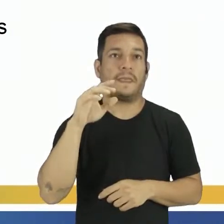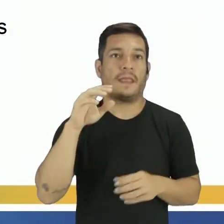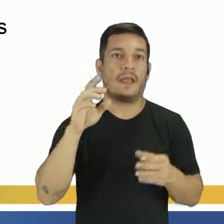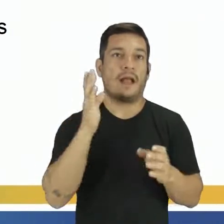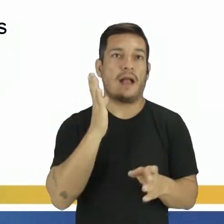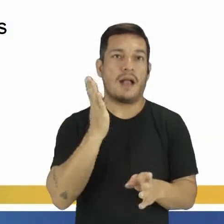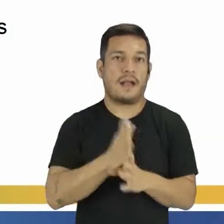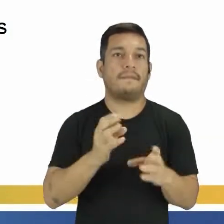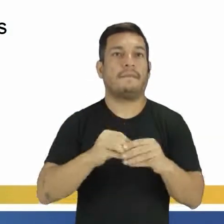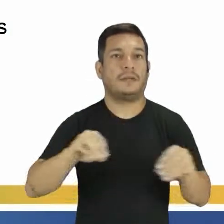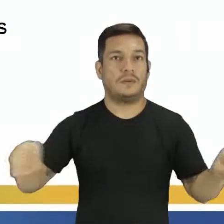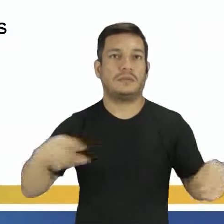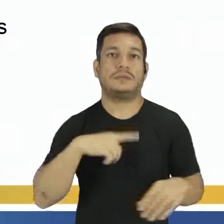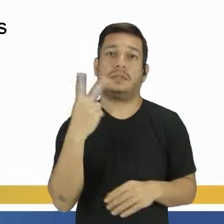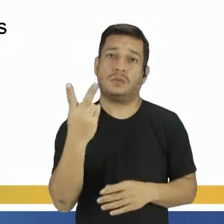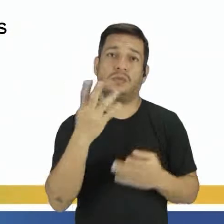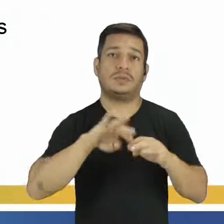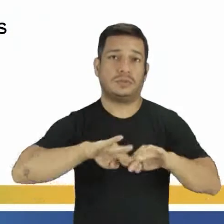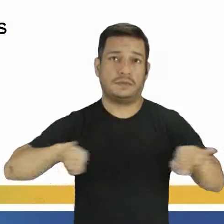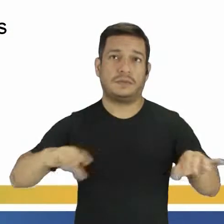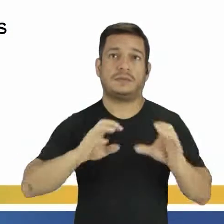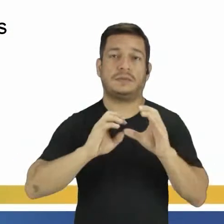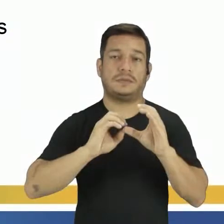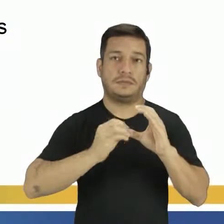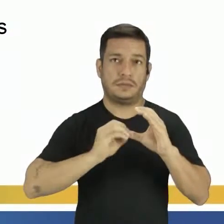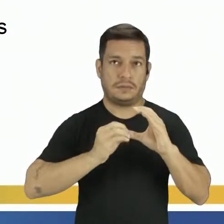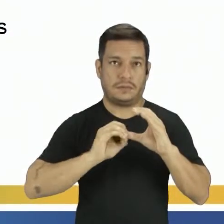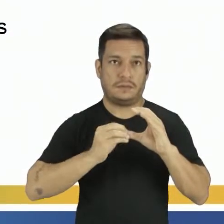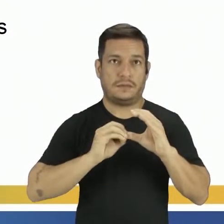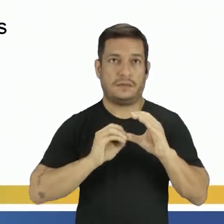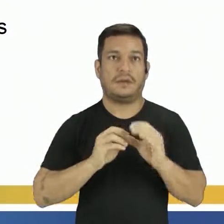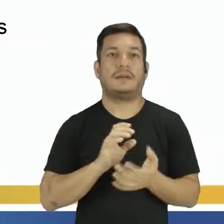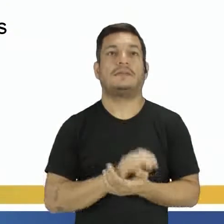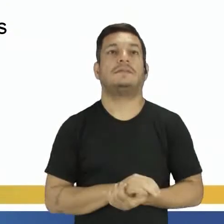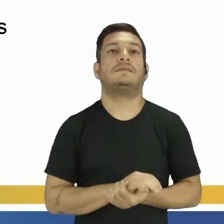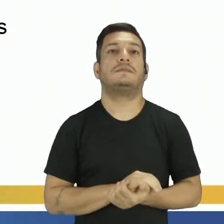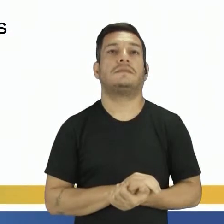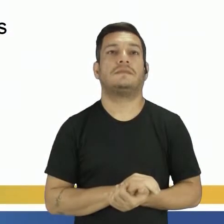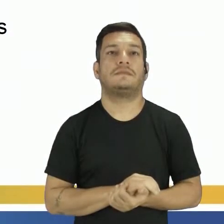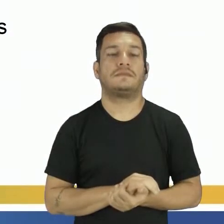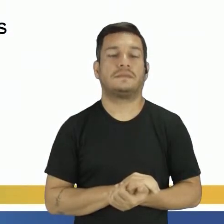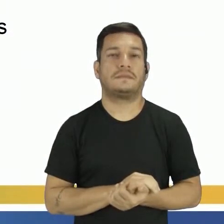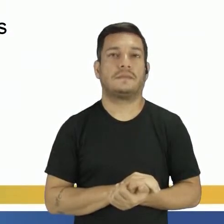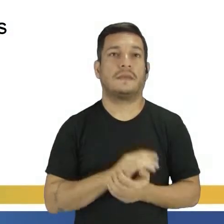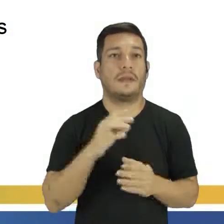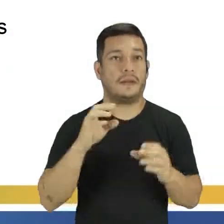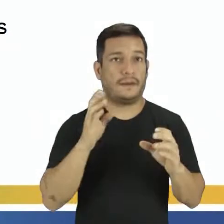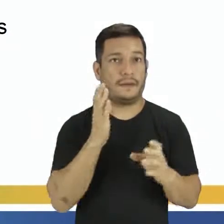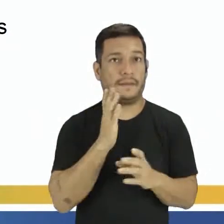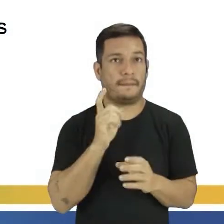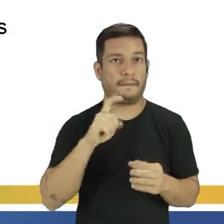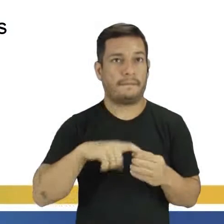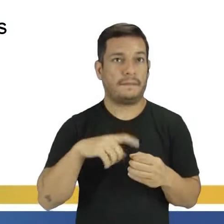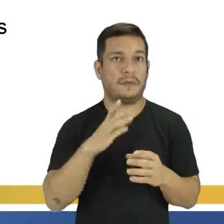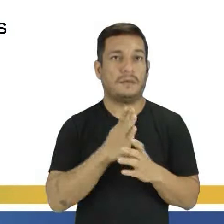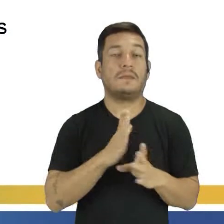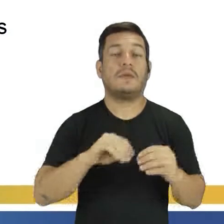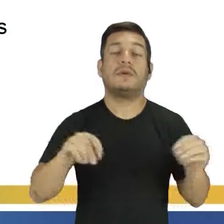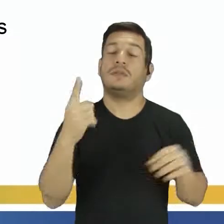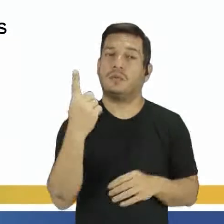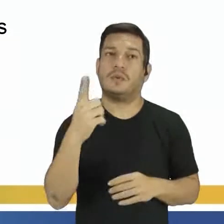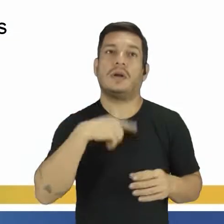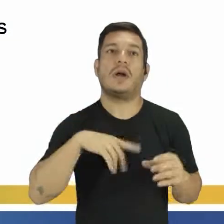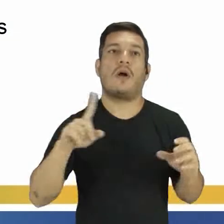mitose consiste em 2 divisões celulares sucessivas? Não, mitose é apenas uma. Os